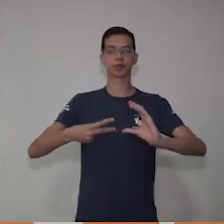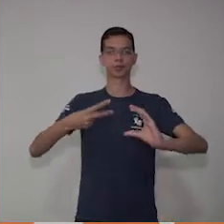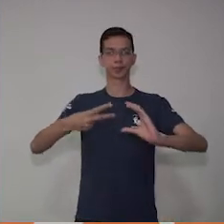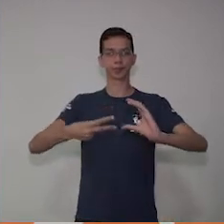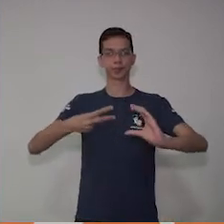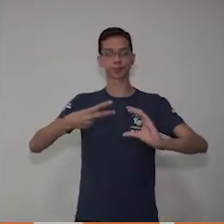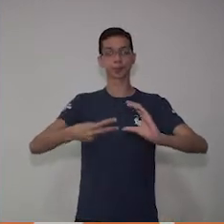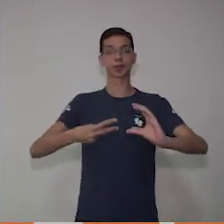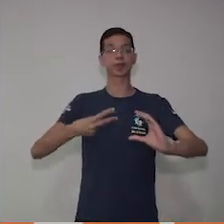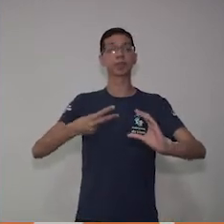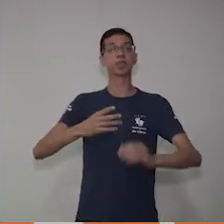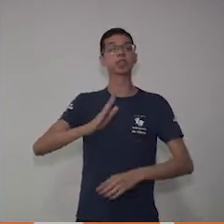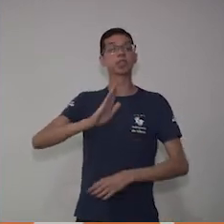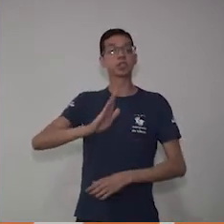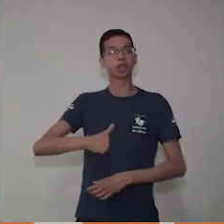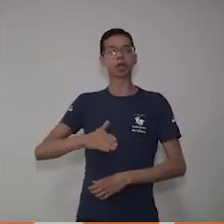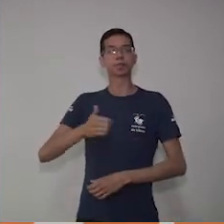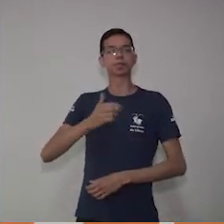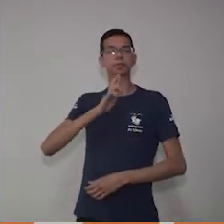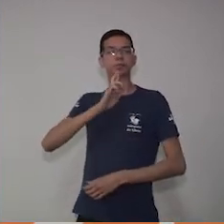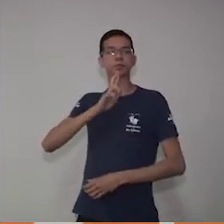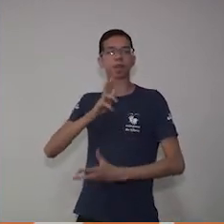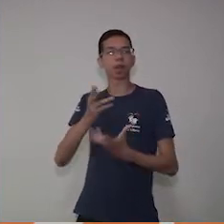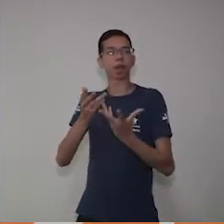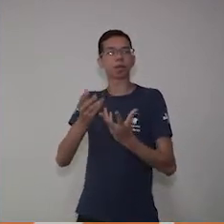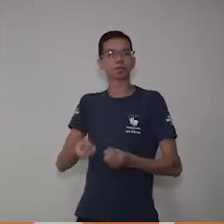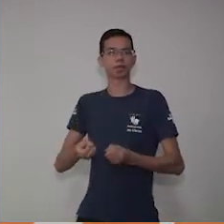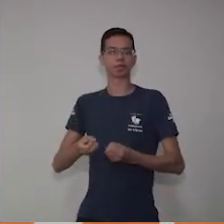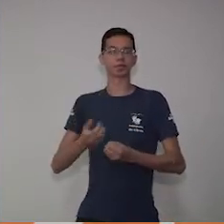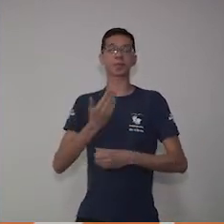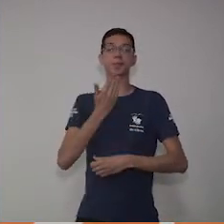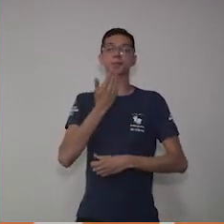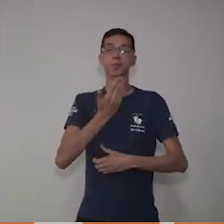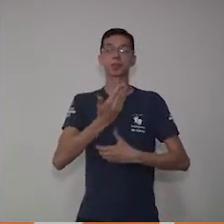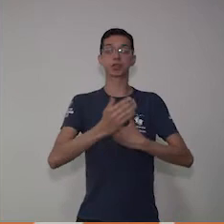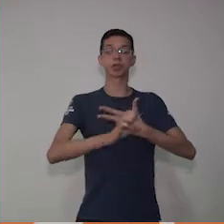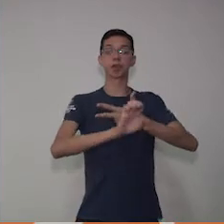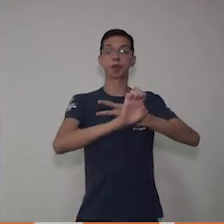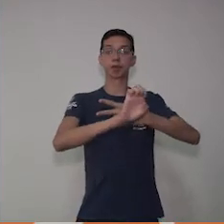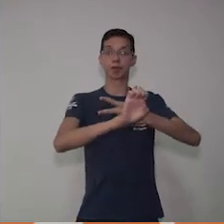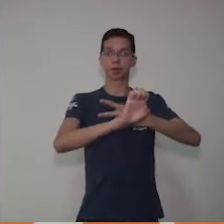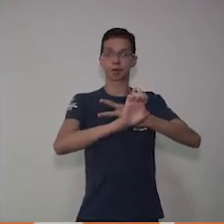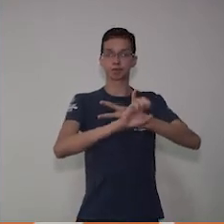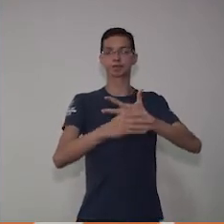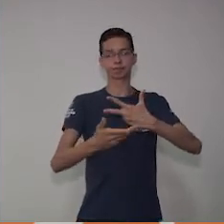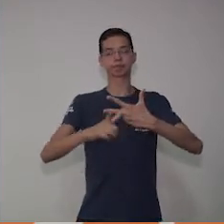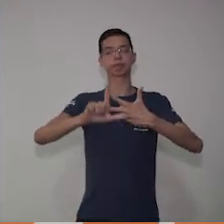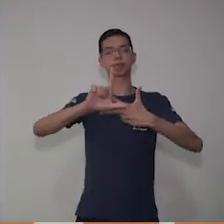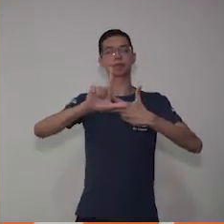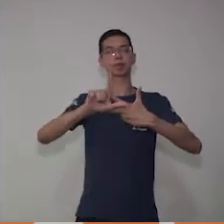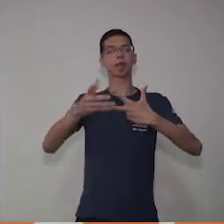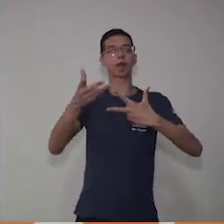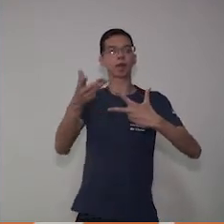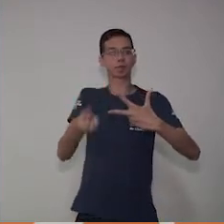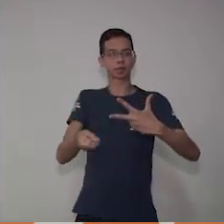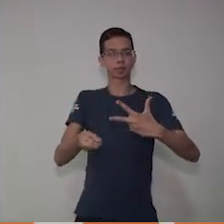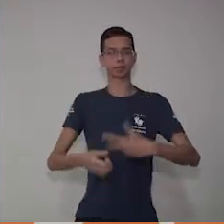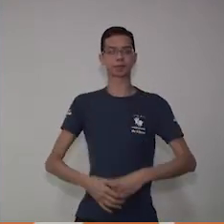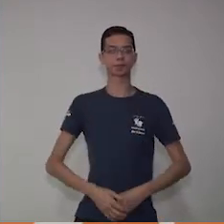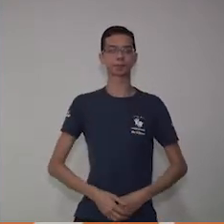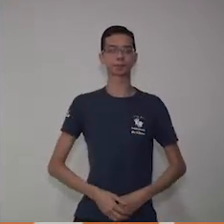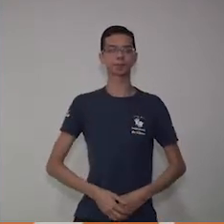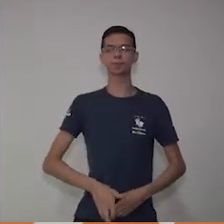do Executivo no enfrentamento a uma pandemia que não é uma questão de governo